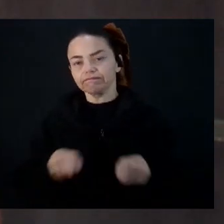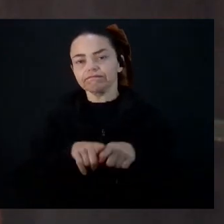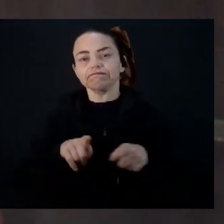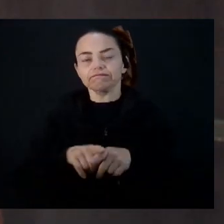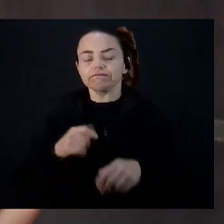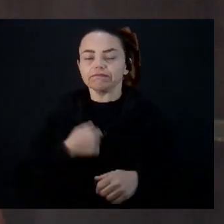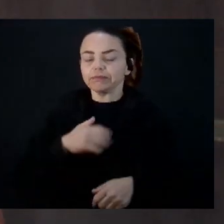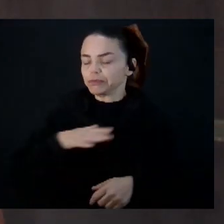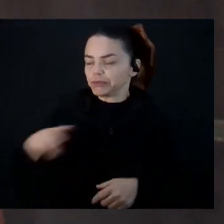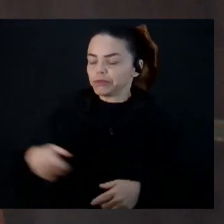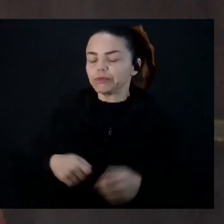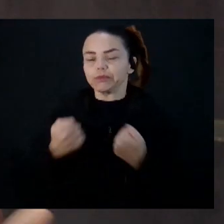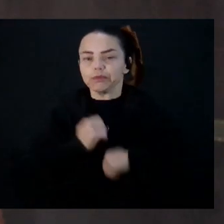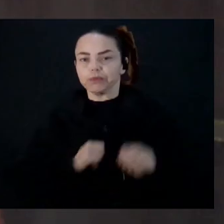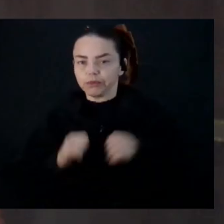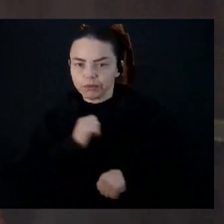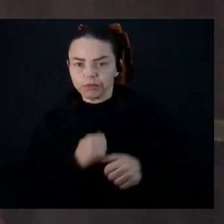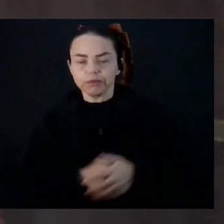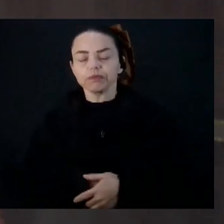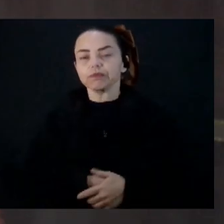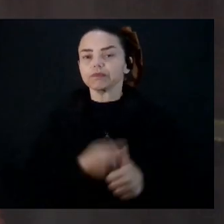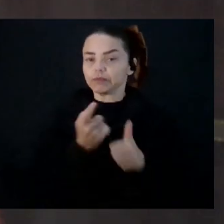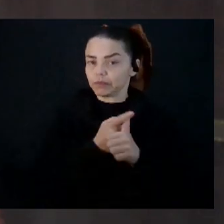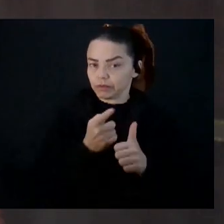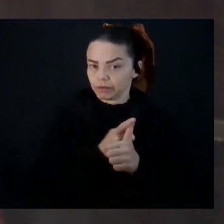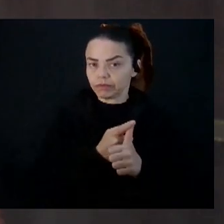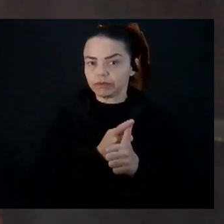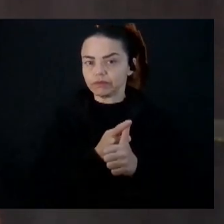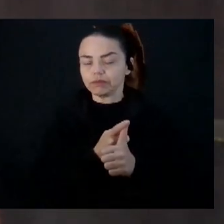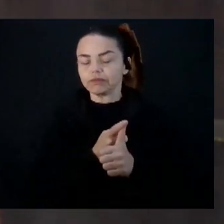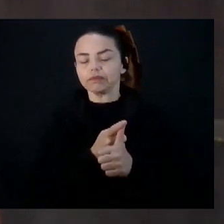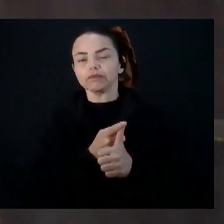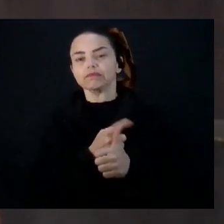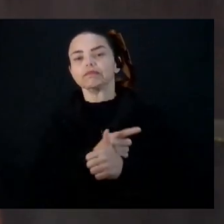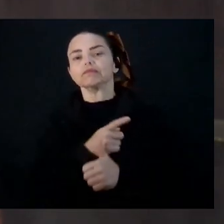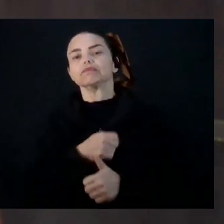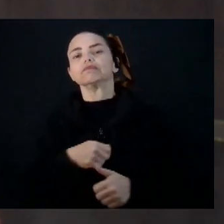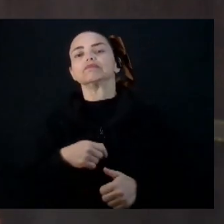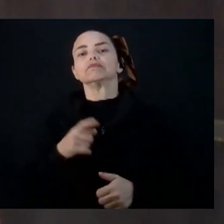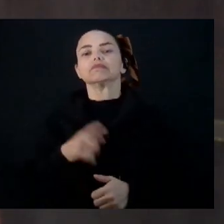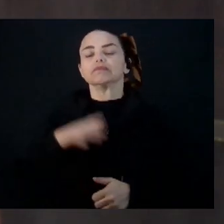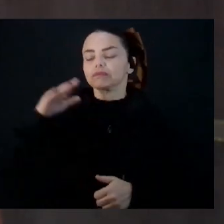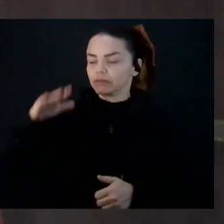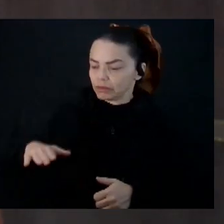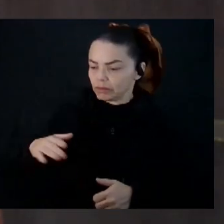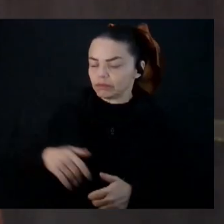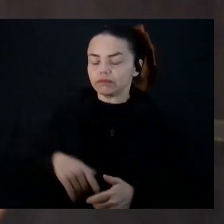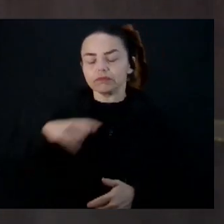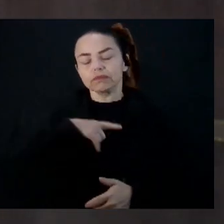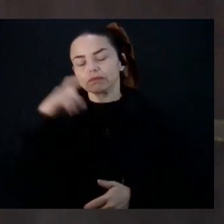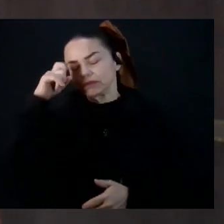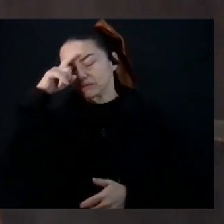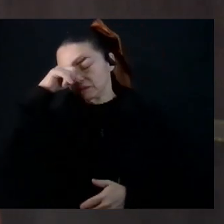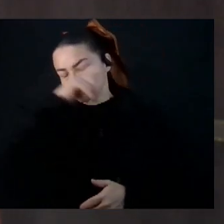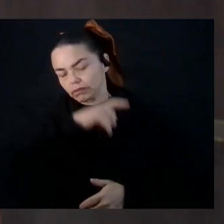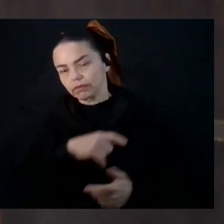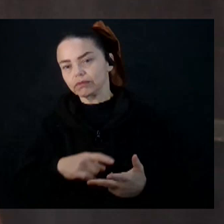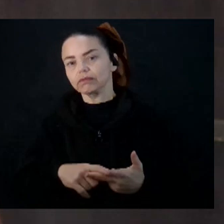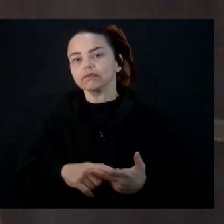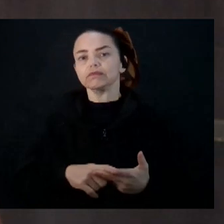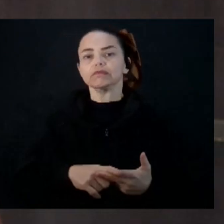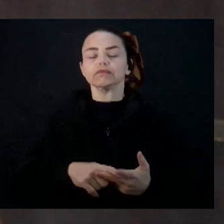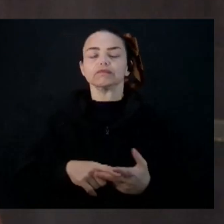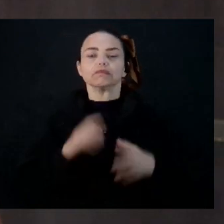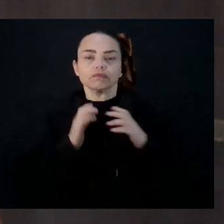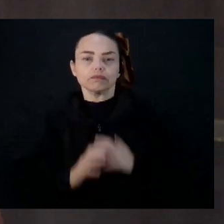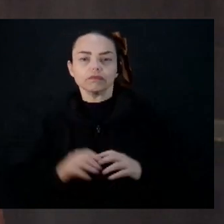Então, assim, o primeiro item que a gente precisa ver mesmo se é a criança que está tendo alguma dificuldade e esse comportamento que muda